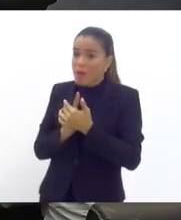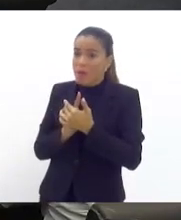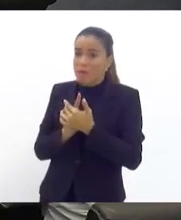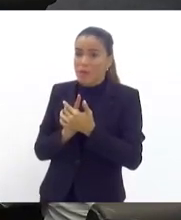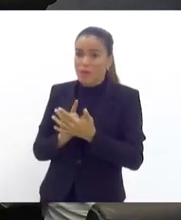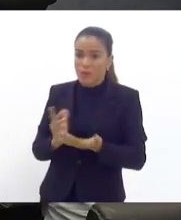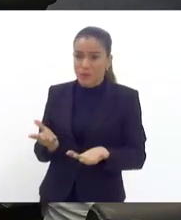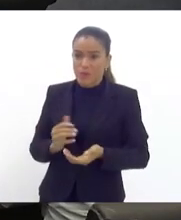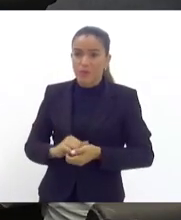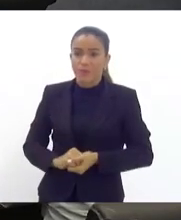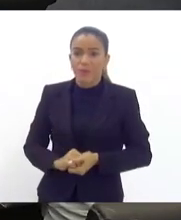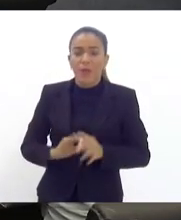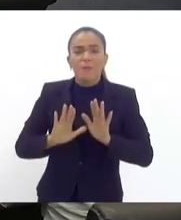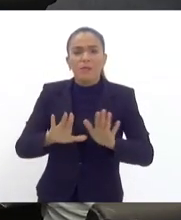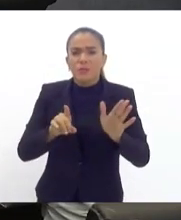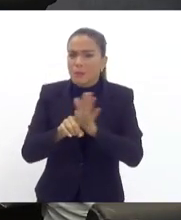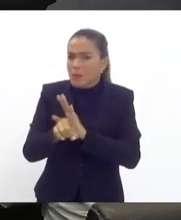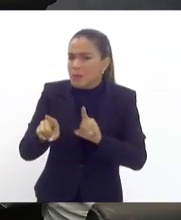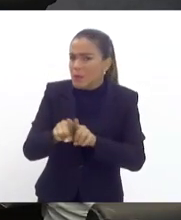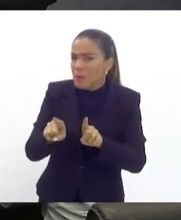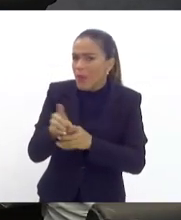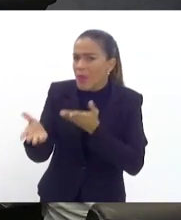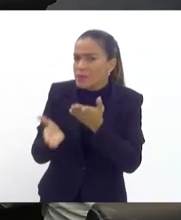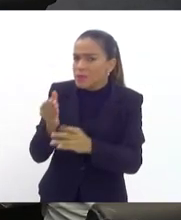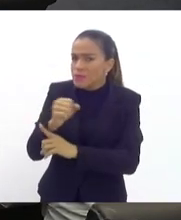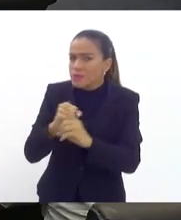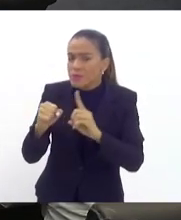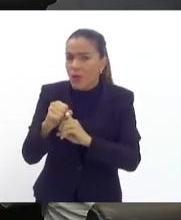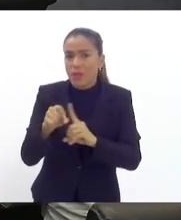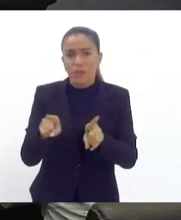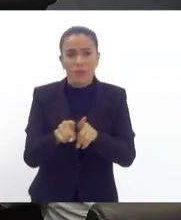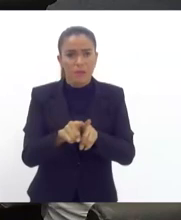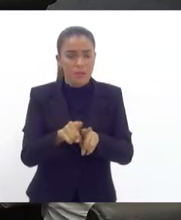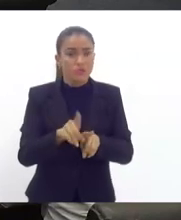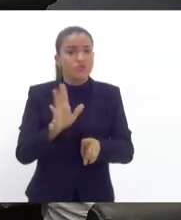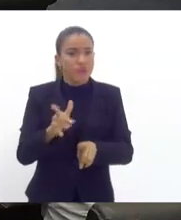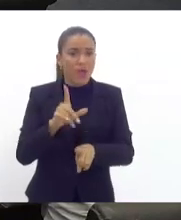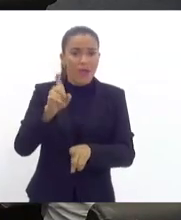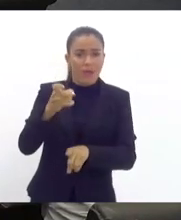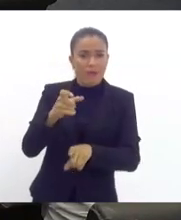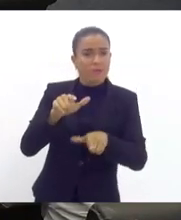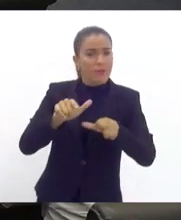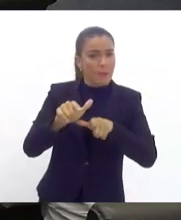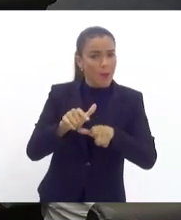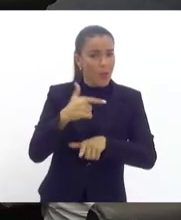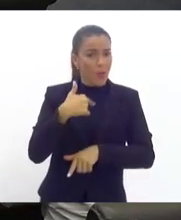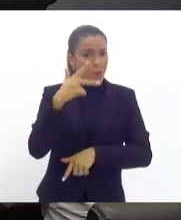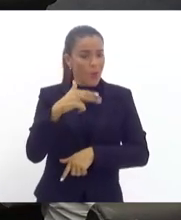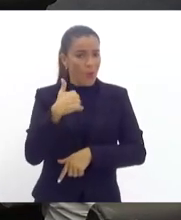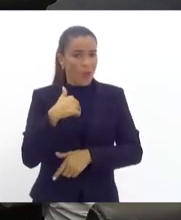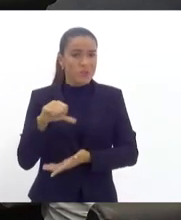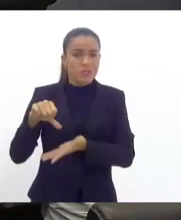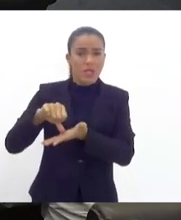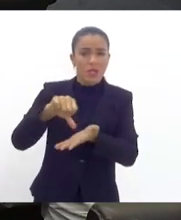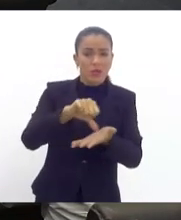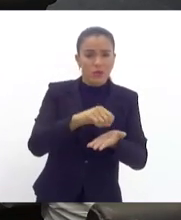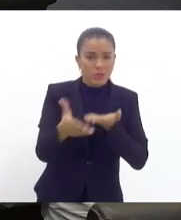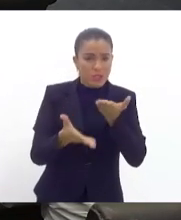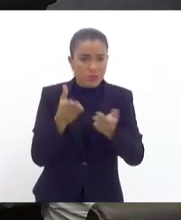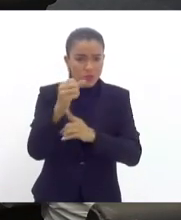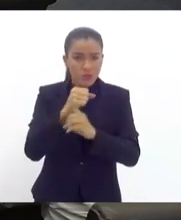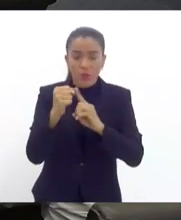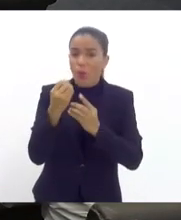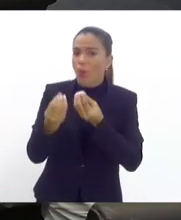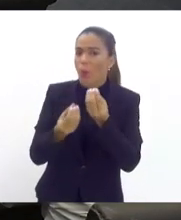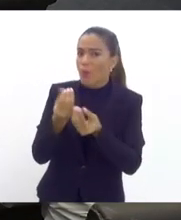ninguém mas eu pergunto também da ciência social e quem já teve o trabalho como eu de visitar os centros de assistência social você já viram como é que